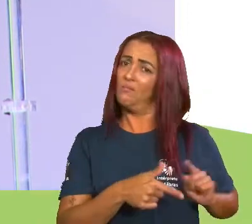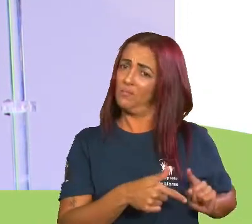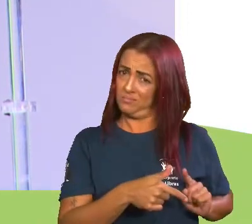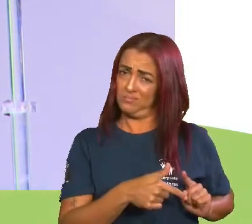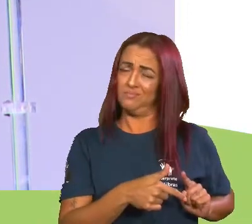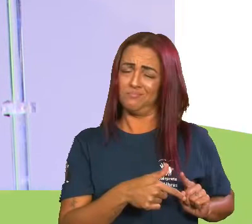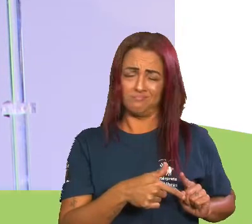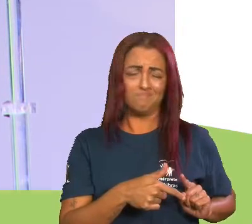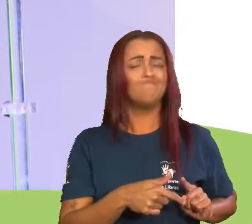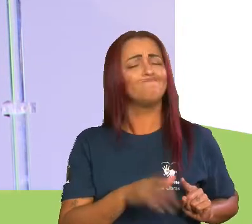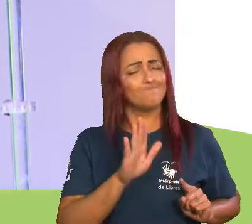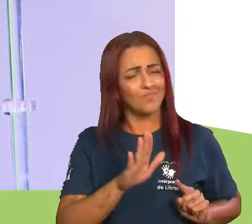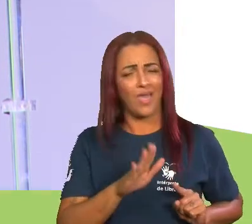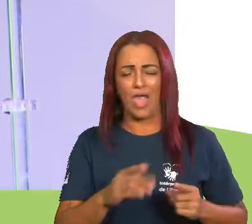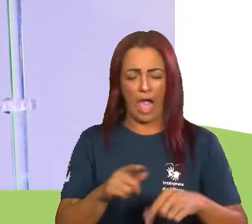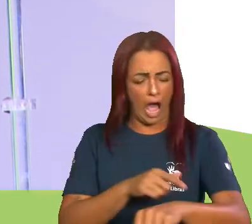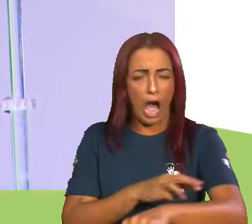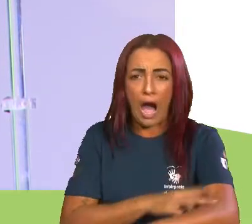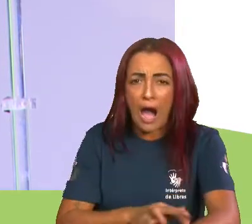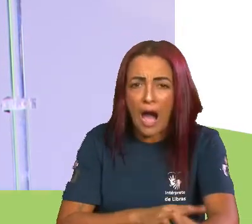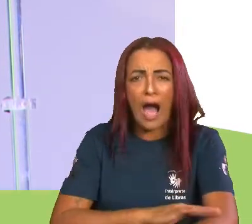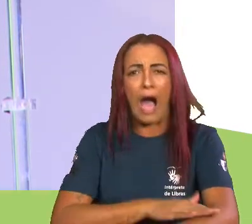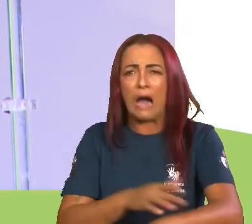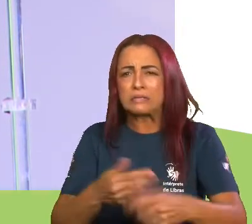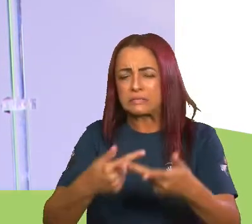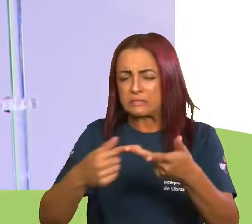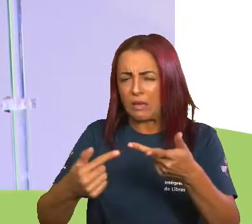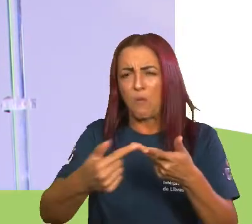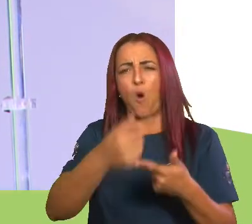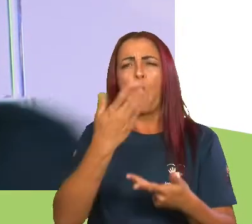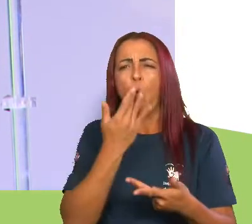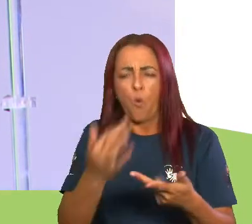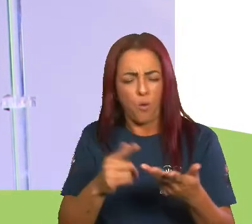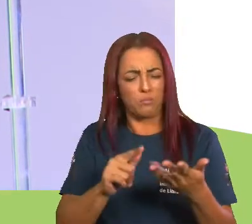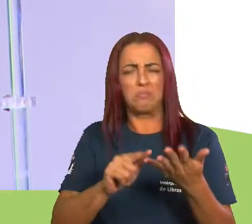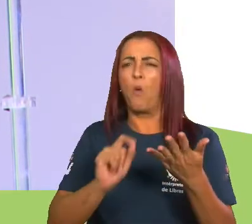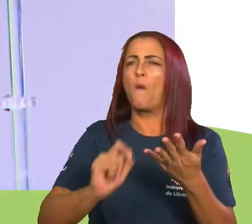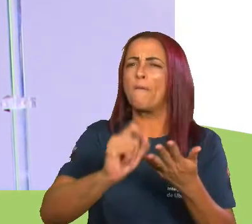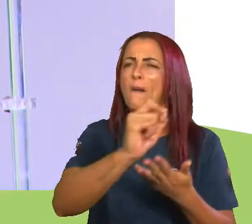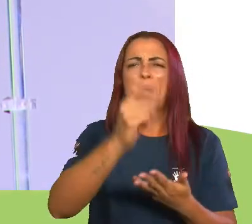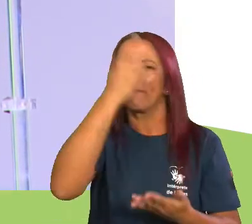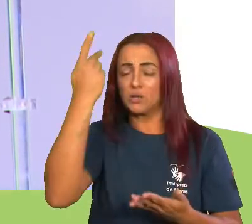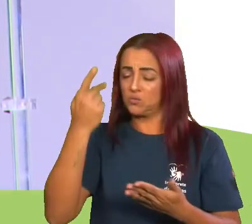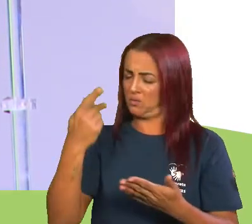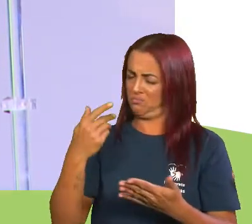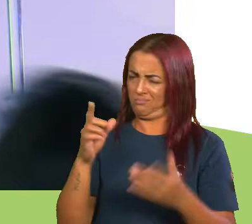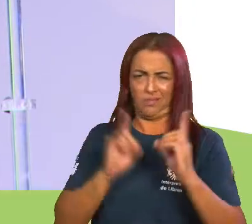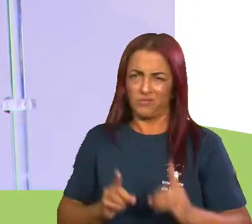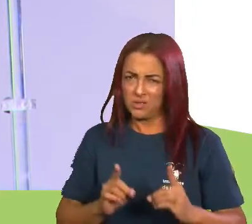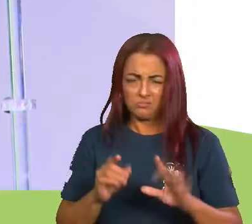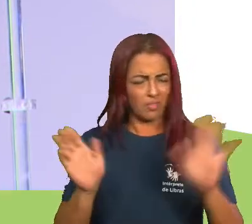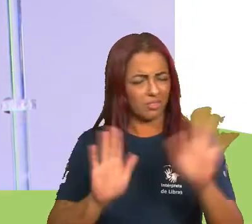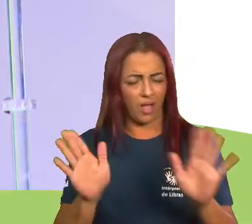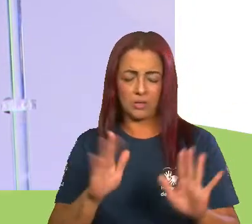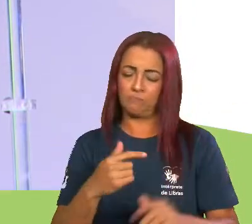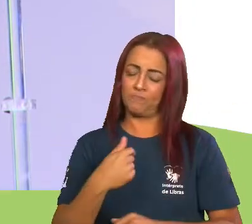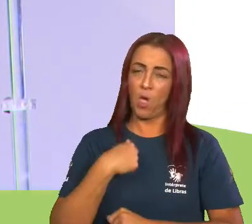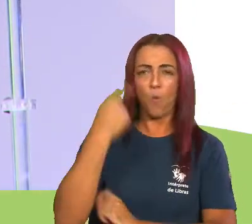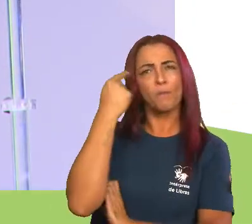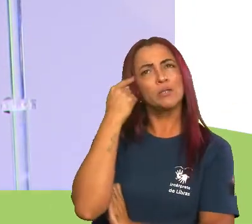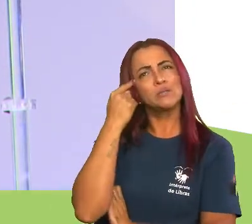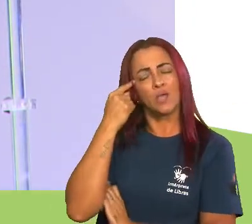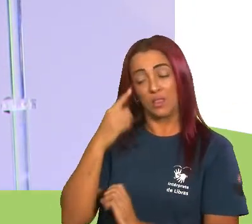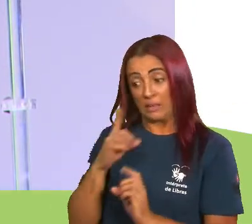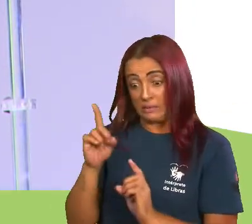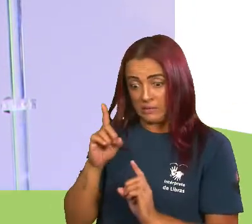tudo, a pessoa. Eu tive dificuldade de explicar isso para ele, mas eu fiquei pensando que bom